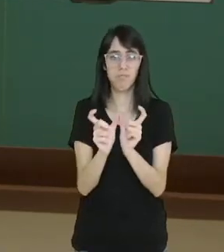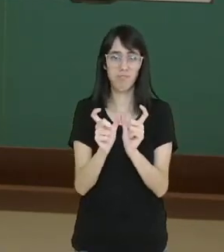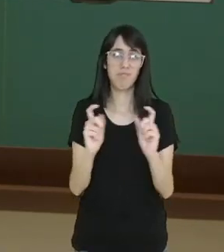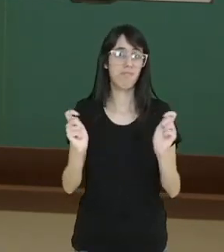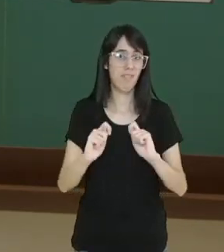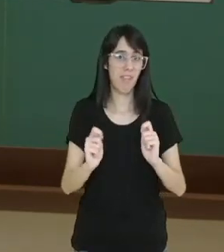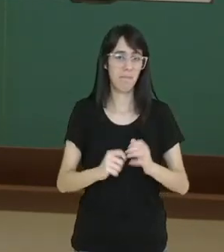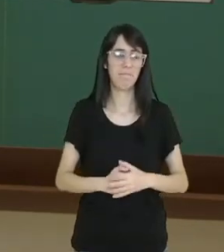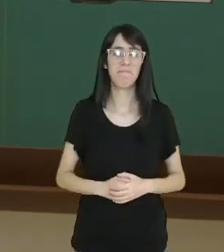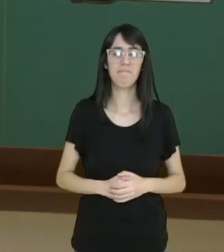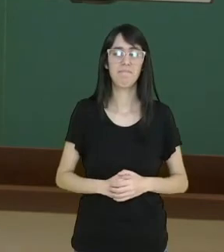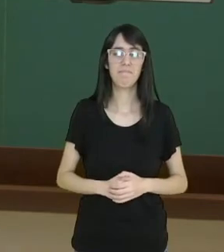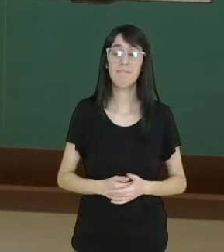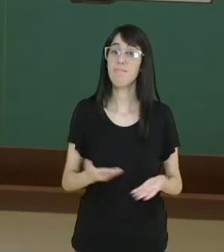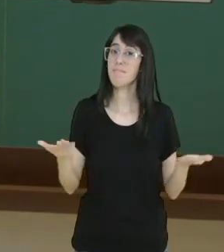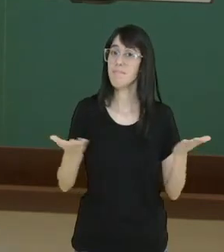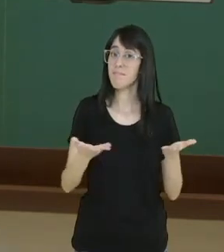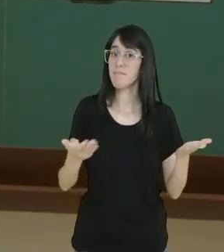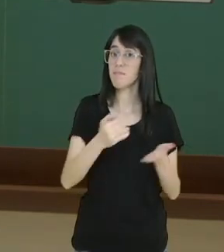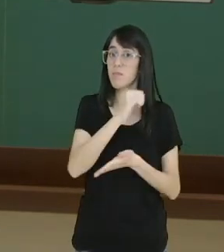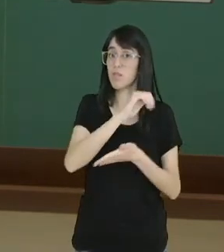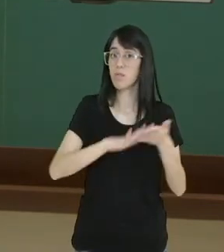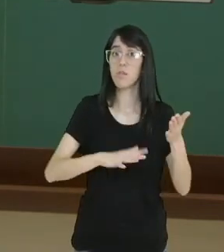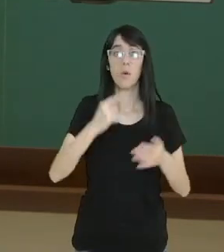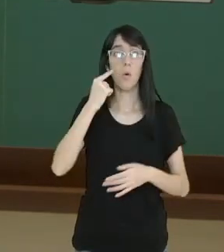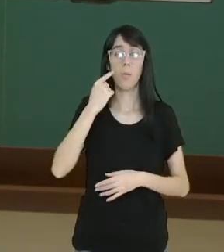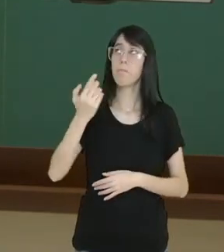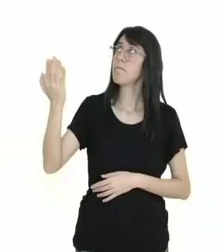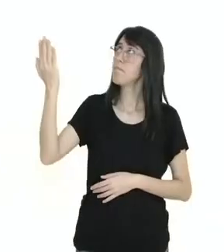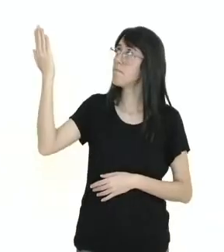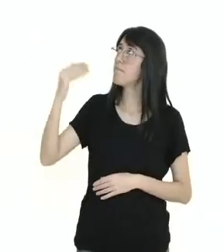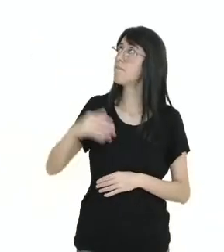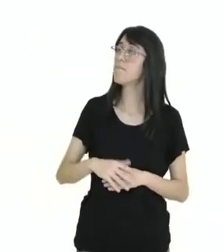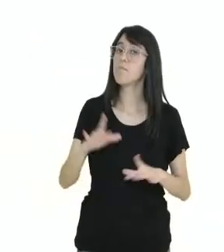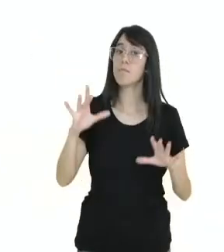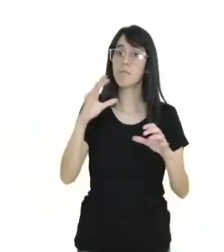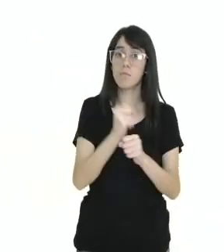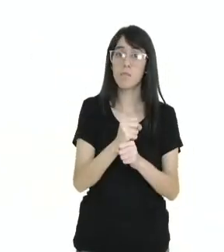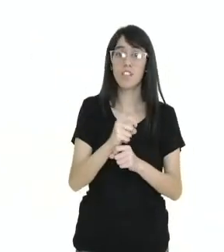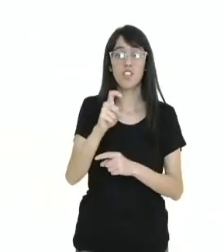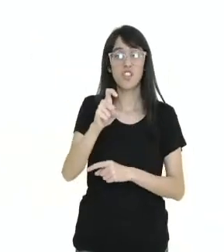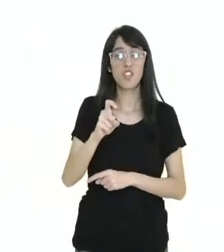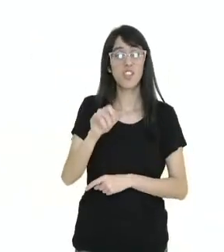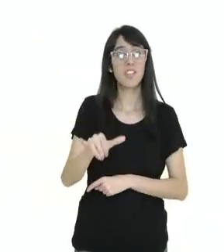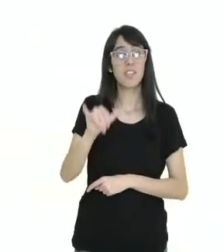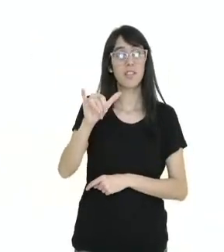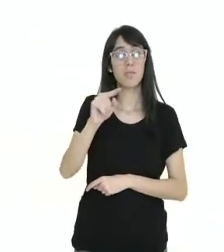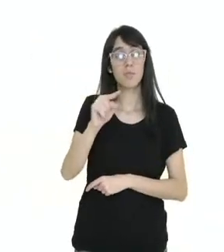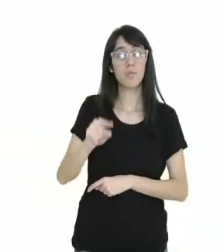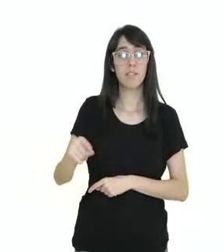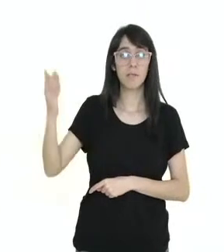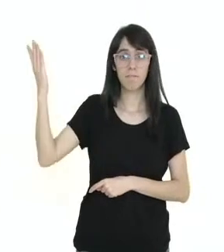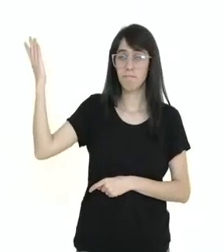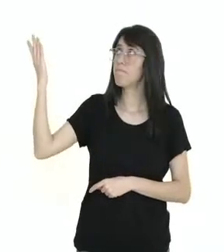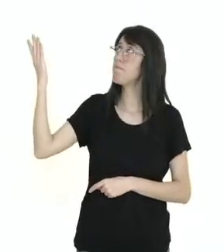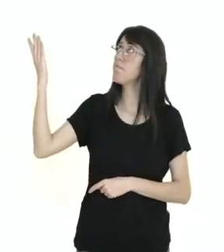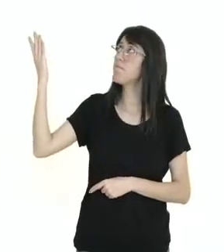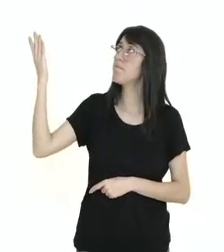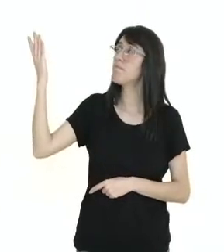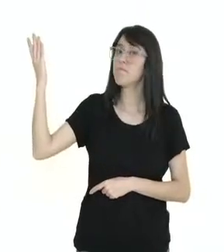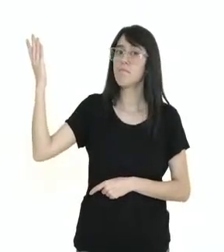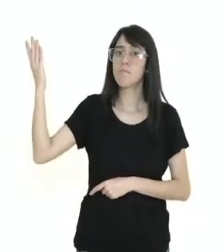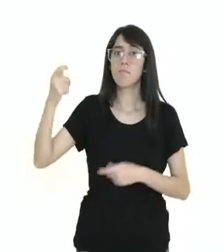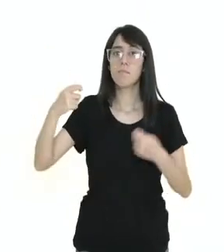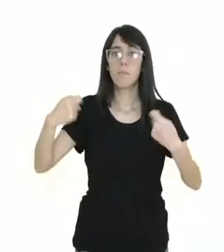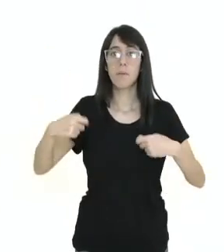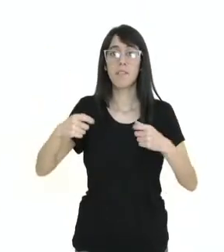Falando nisso, exercício aqui, ó. Calcule x, y e z no triângulo retângulo da figura. Então